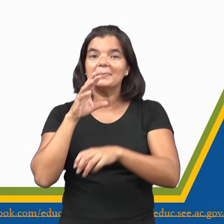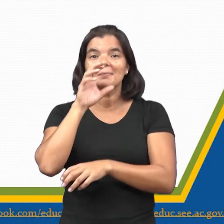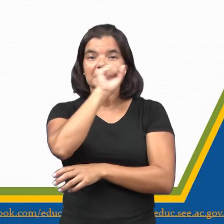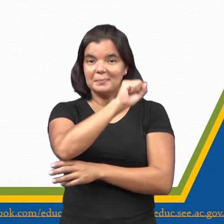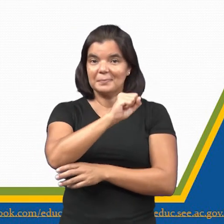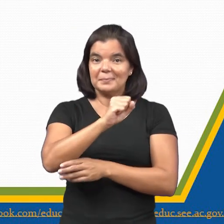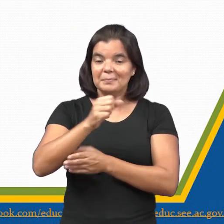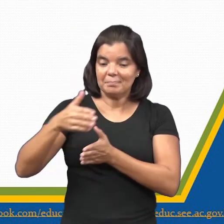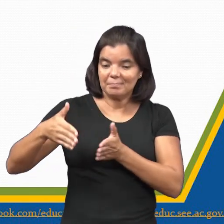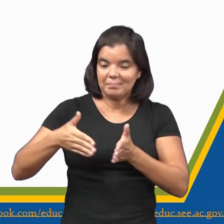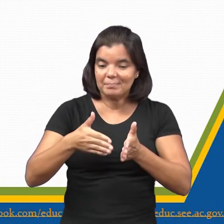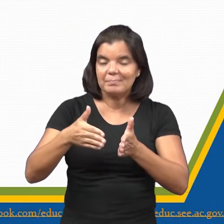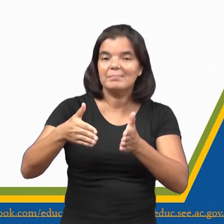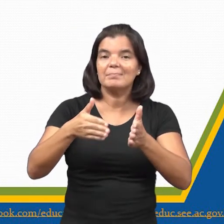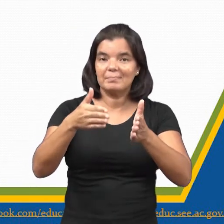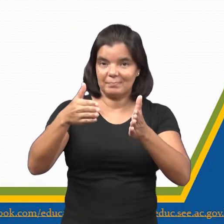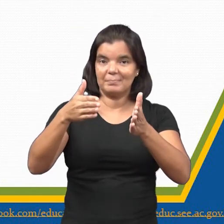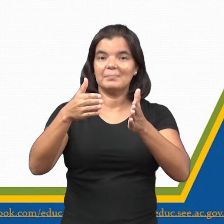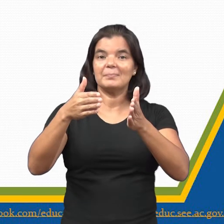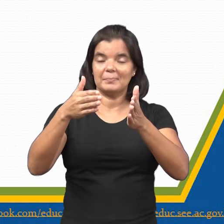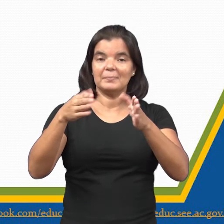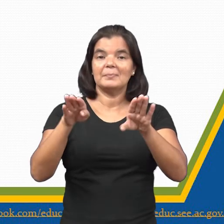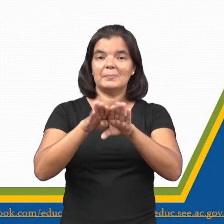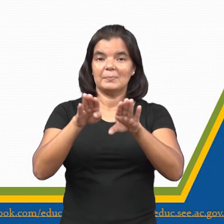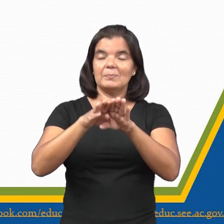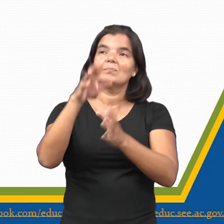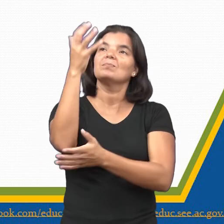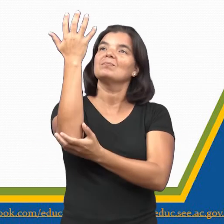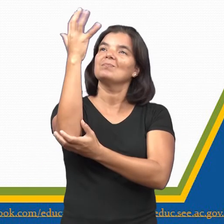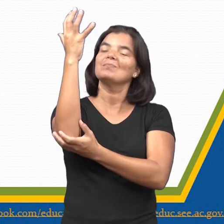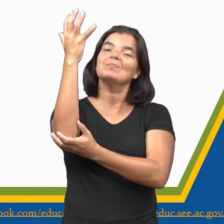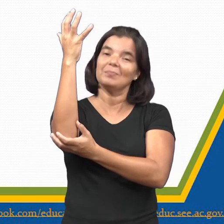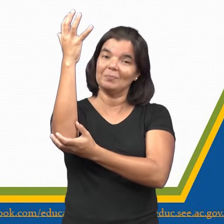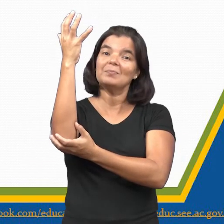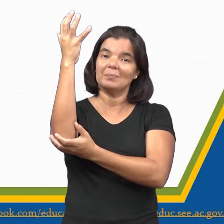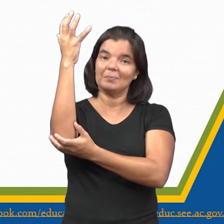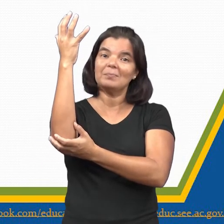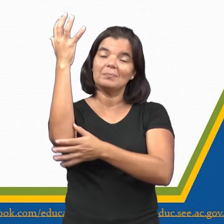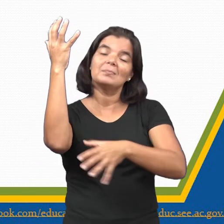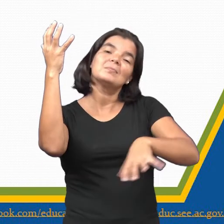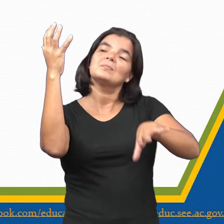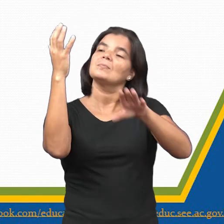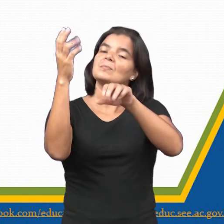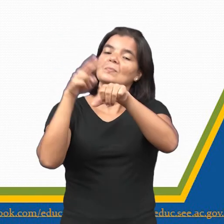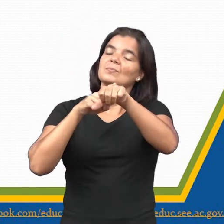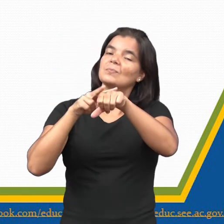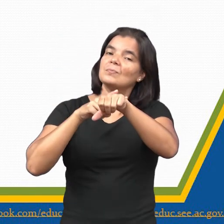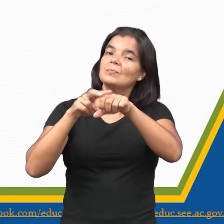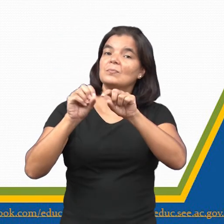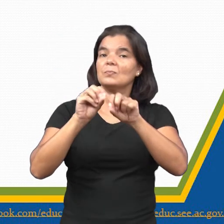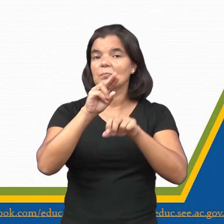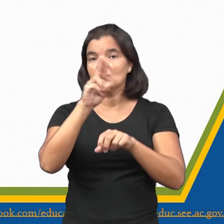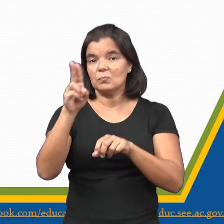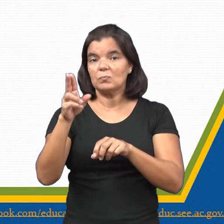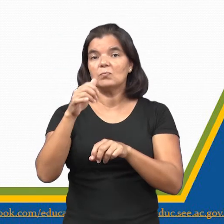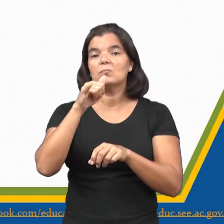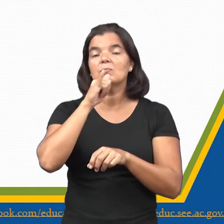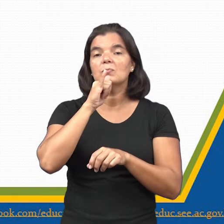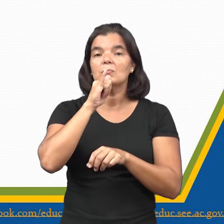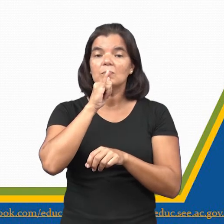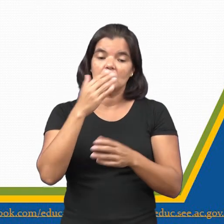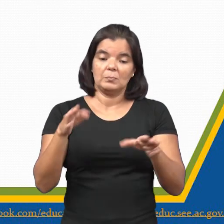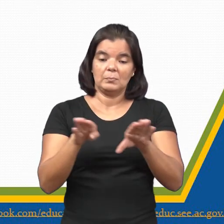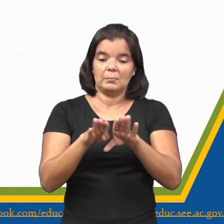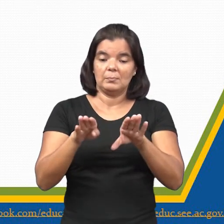na entrada da primavera, nos galhos e ramos das árvores desnudados pelo inverno, ou se a rica paleta